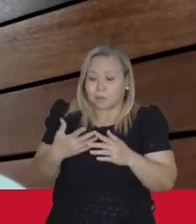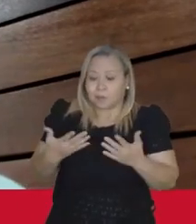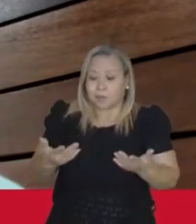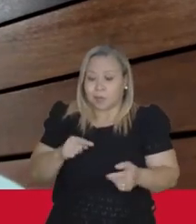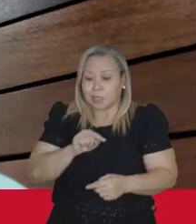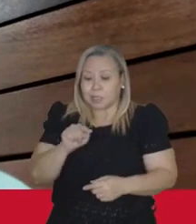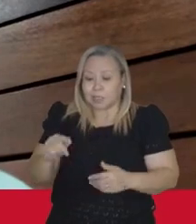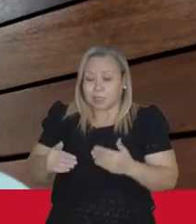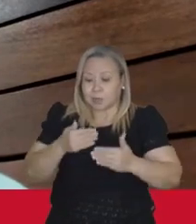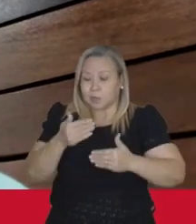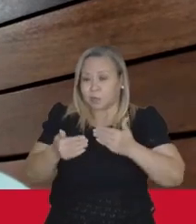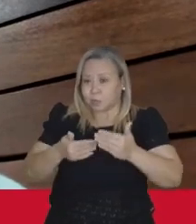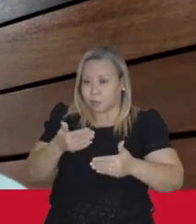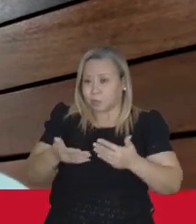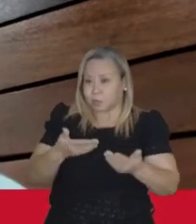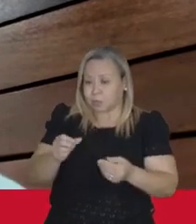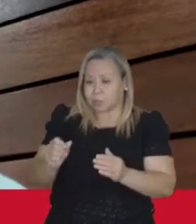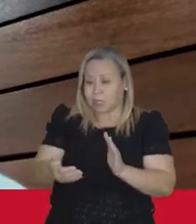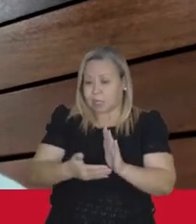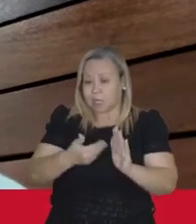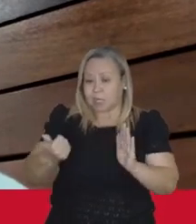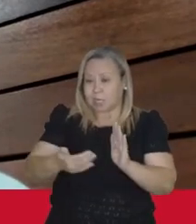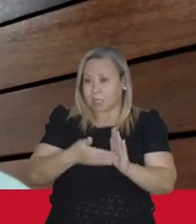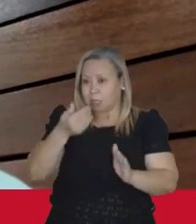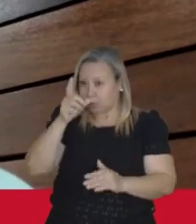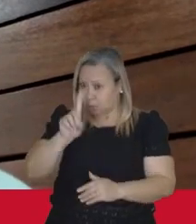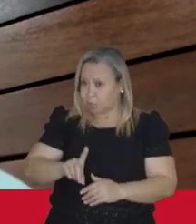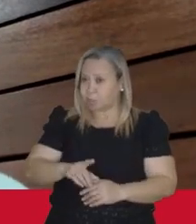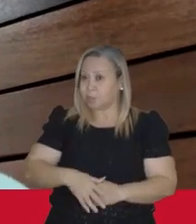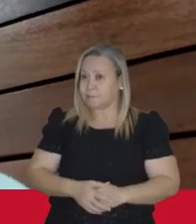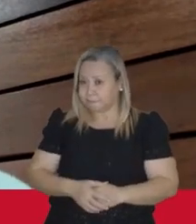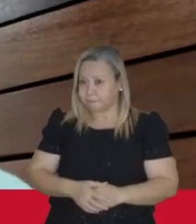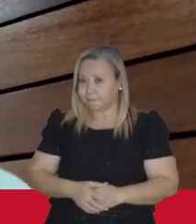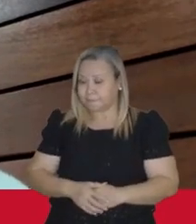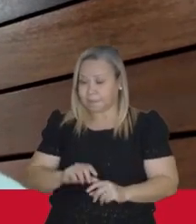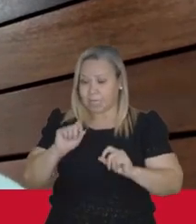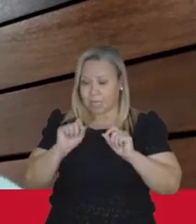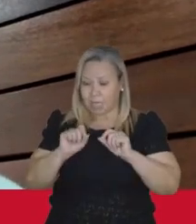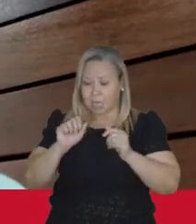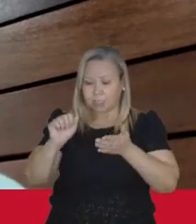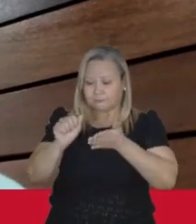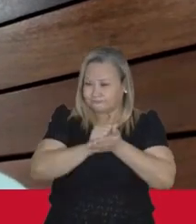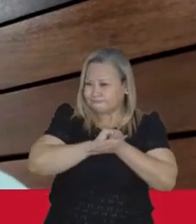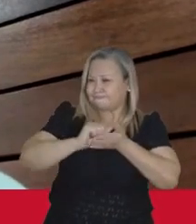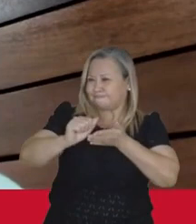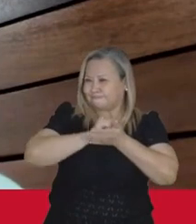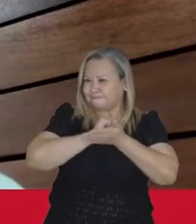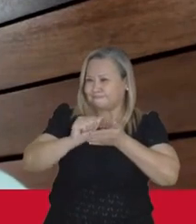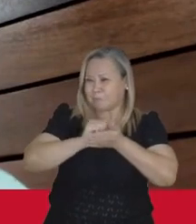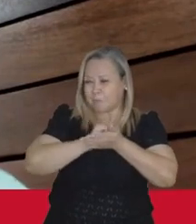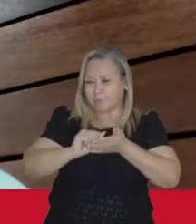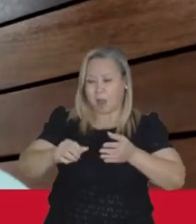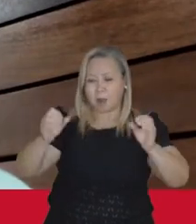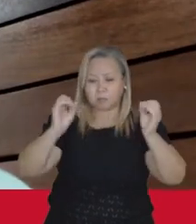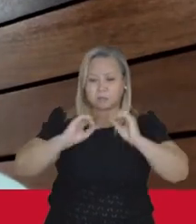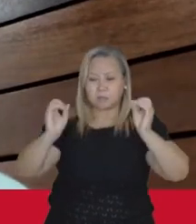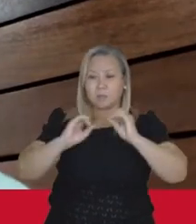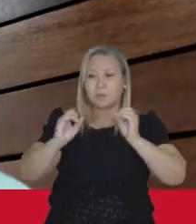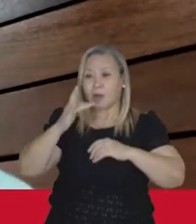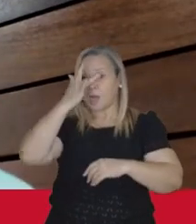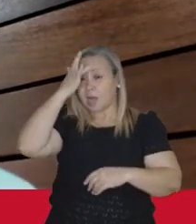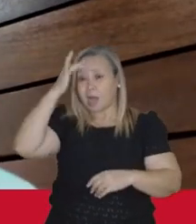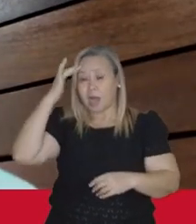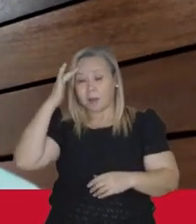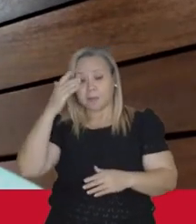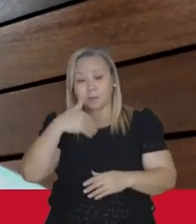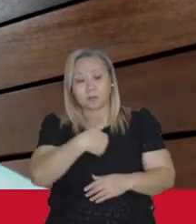é um processo que tira direitos, que apaga a pessoa e que a